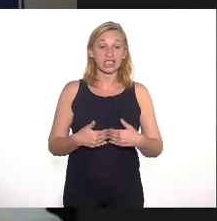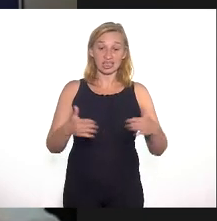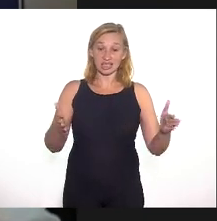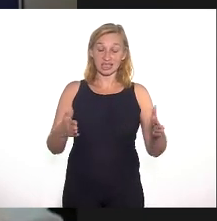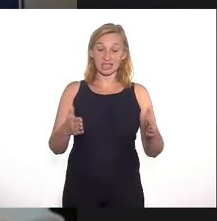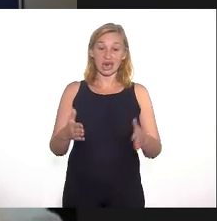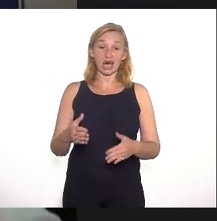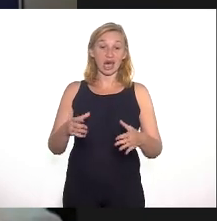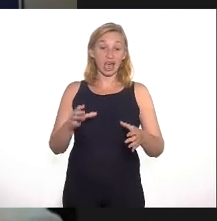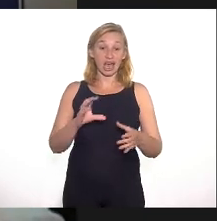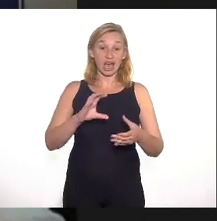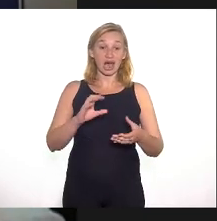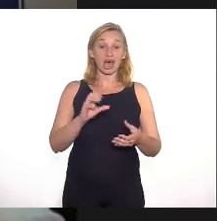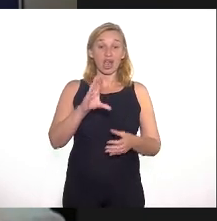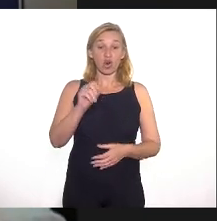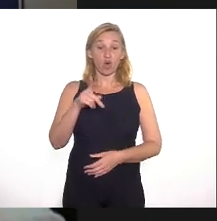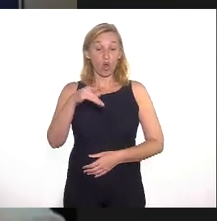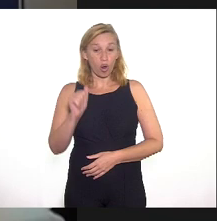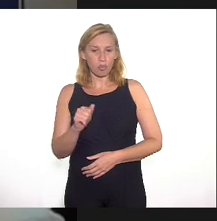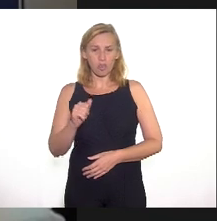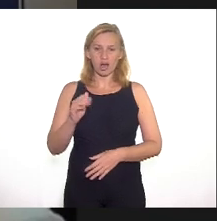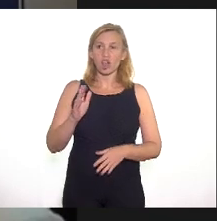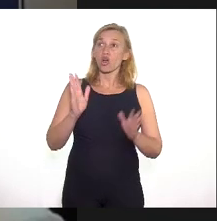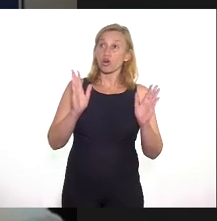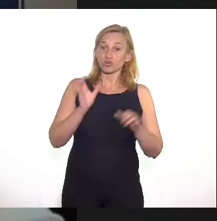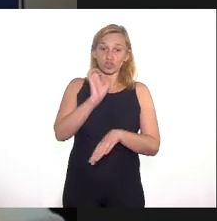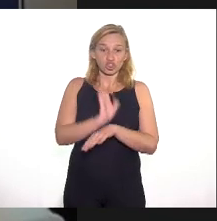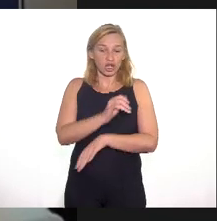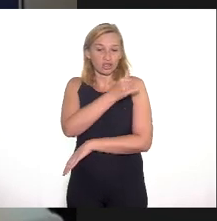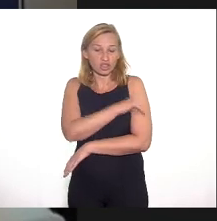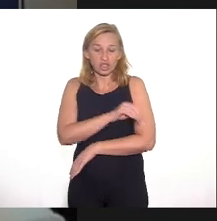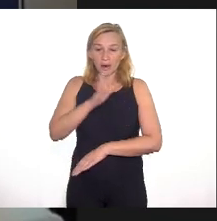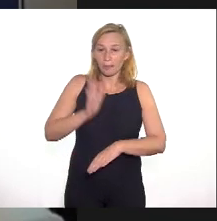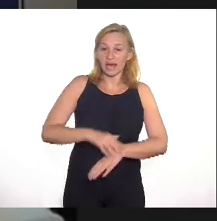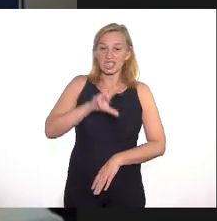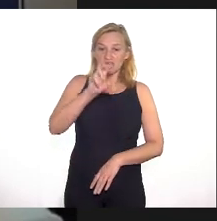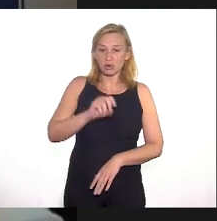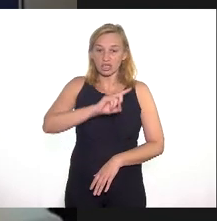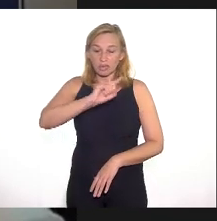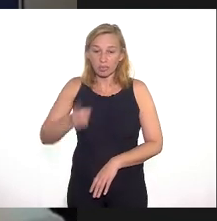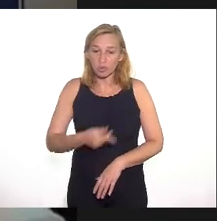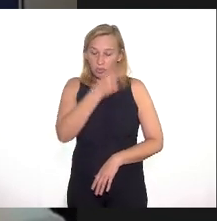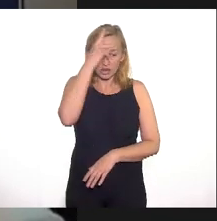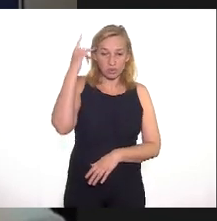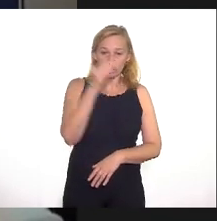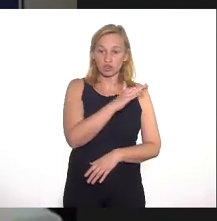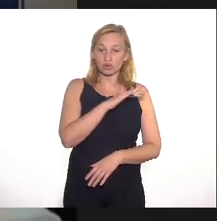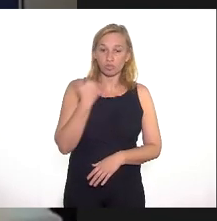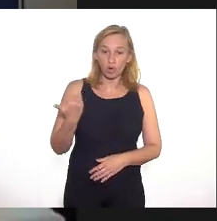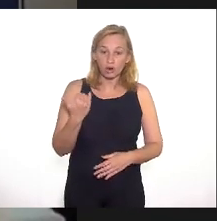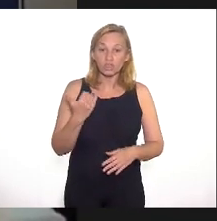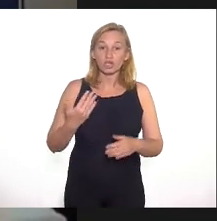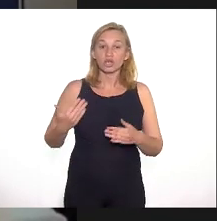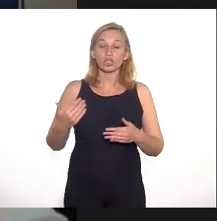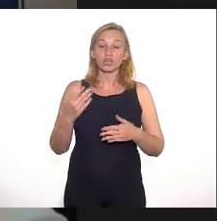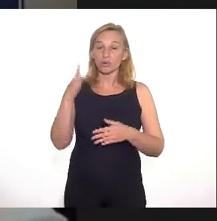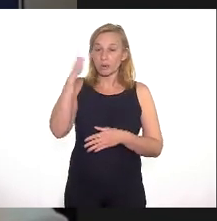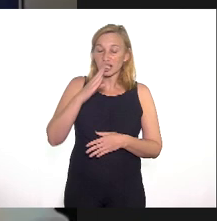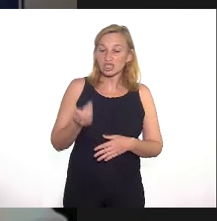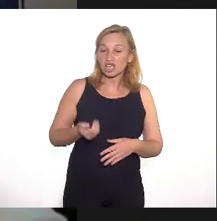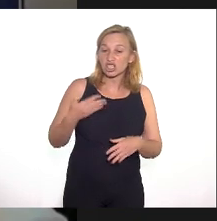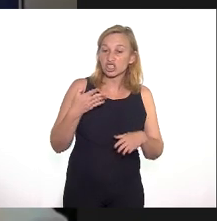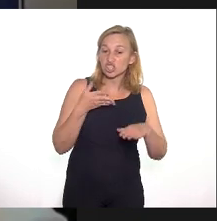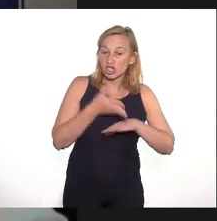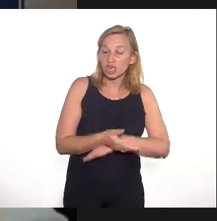o estado do Rio de Janeiro tem hoje mais de 50 mil pessoas mortas e o Brasil está chegando, né, a